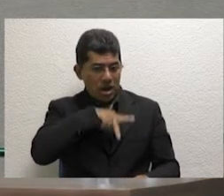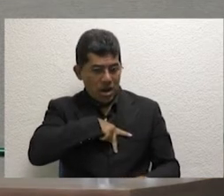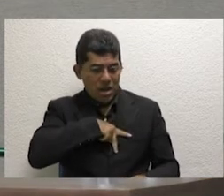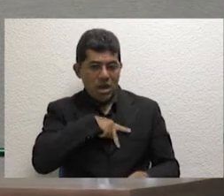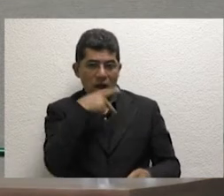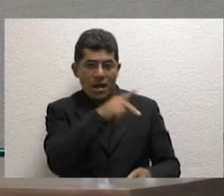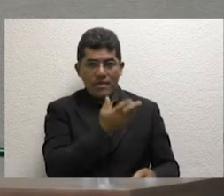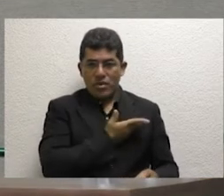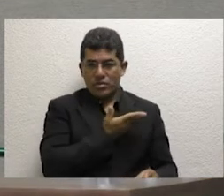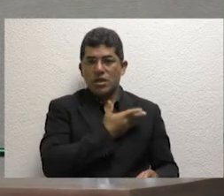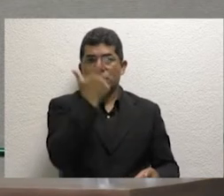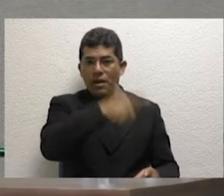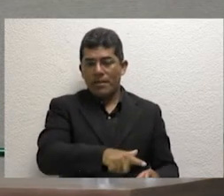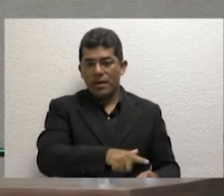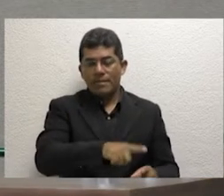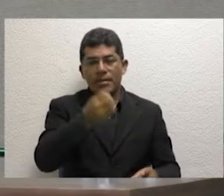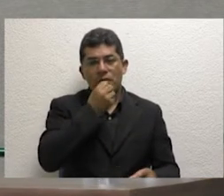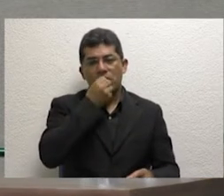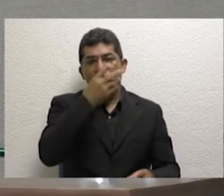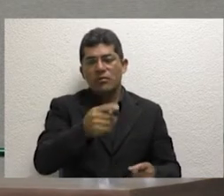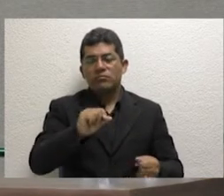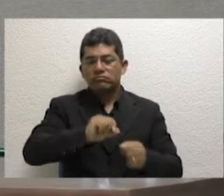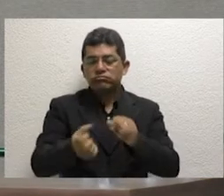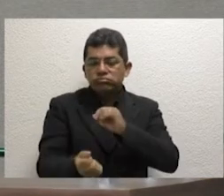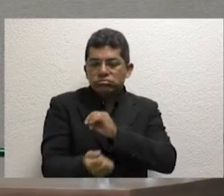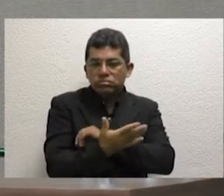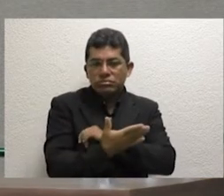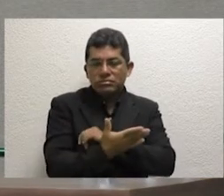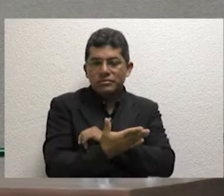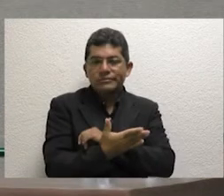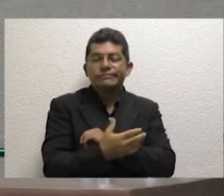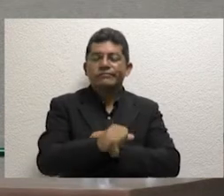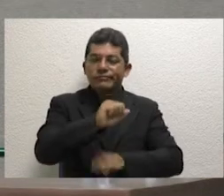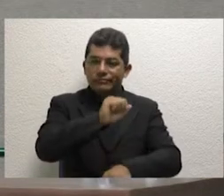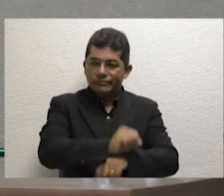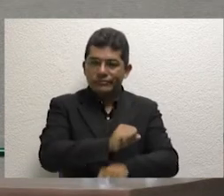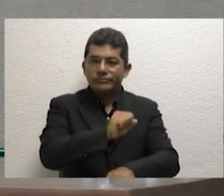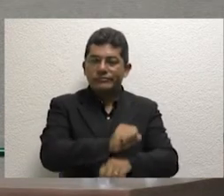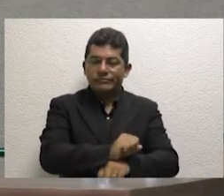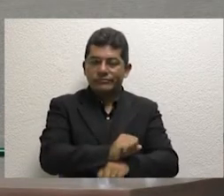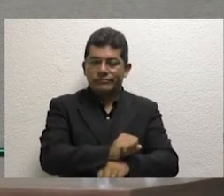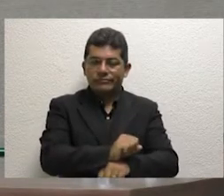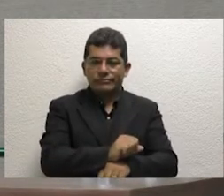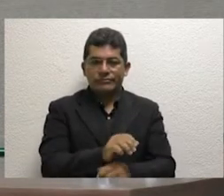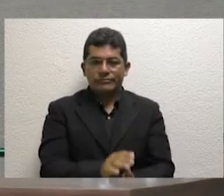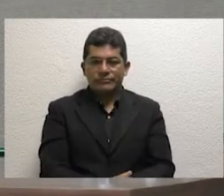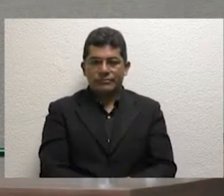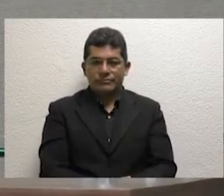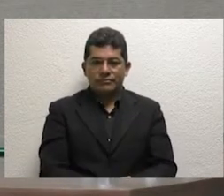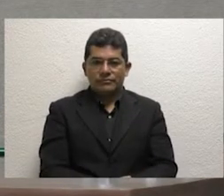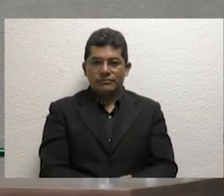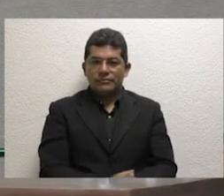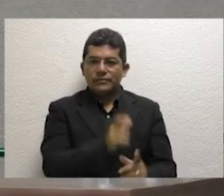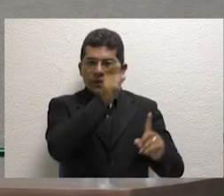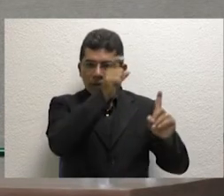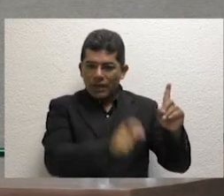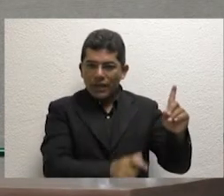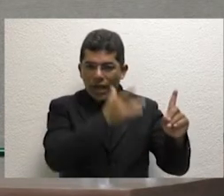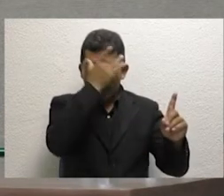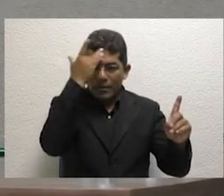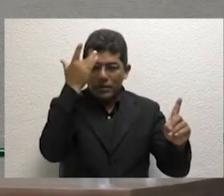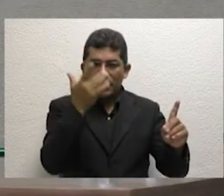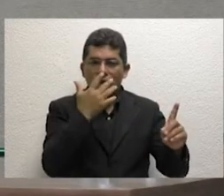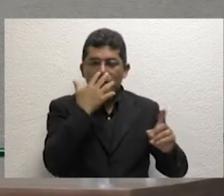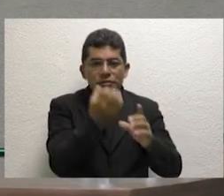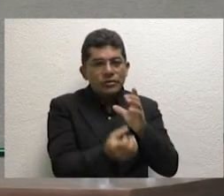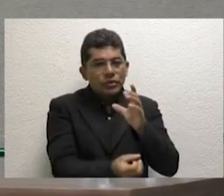Acuado, porque provavelmente isso foi uma figura de ficção que ele